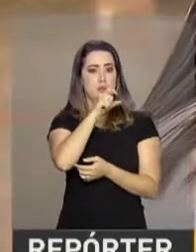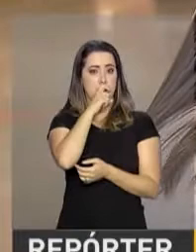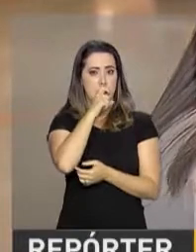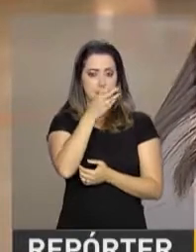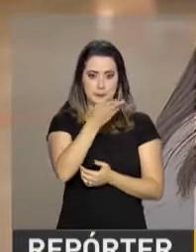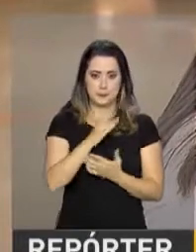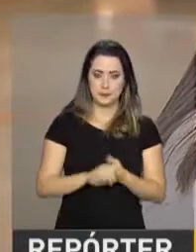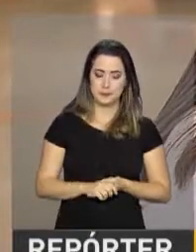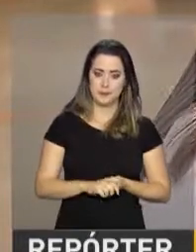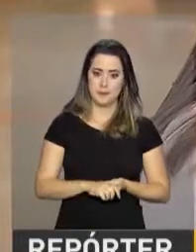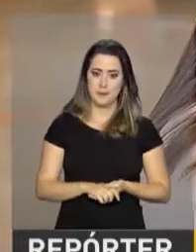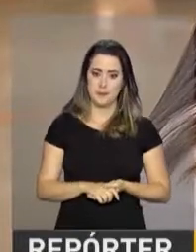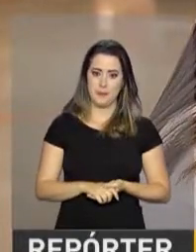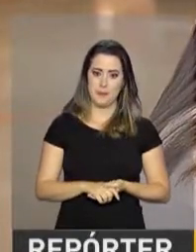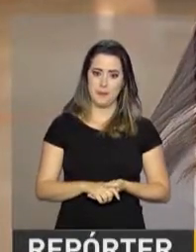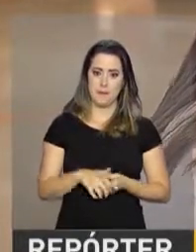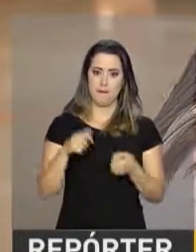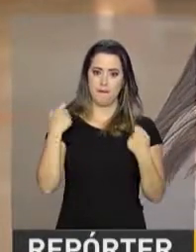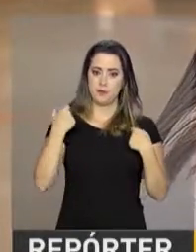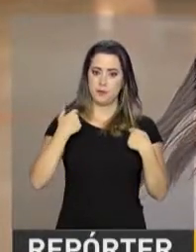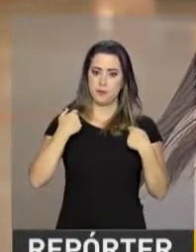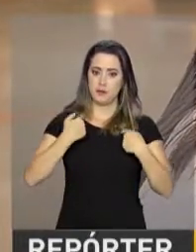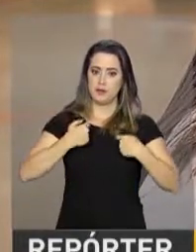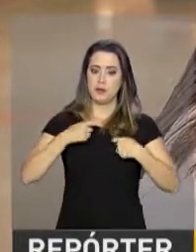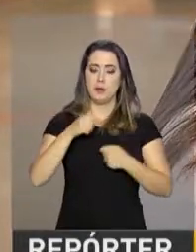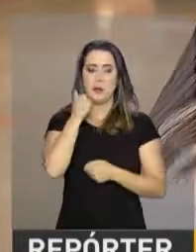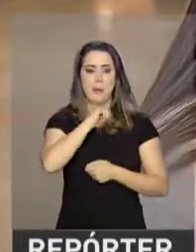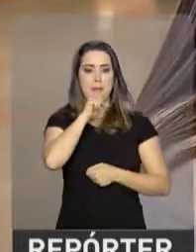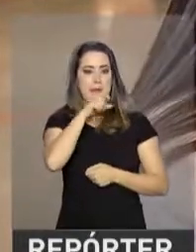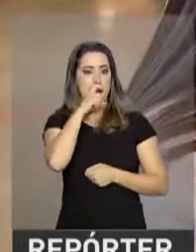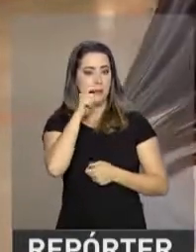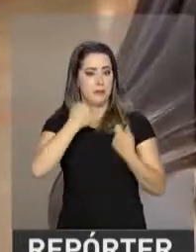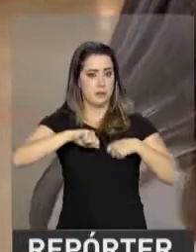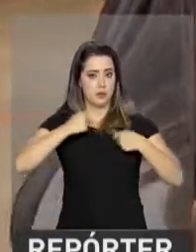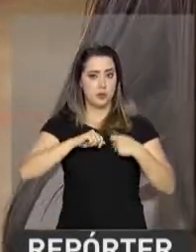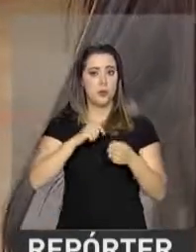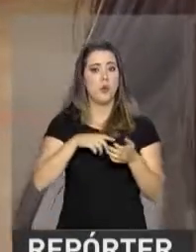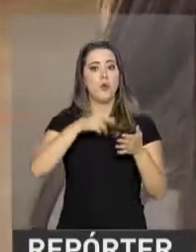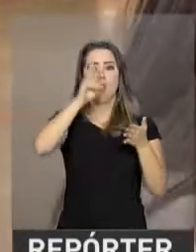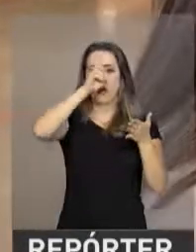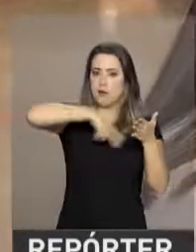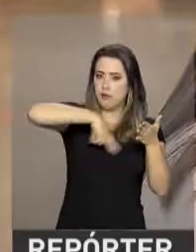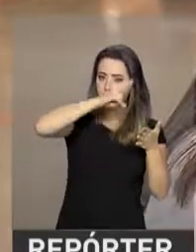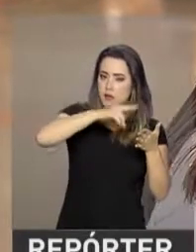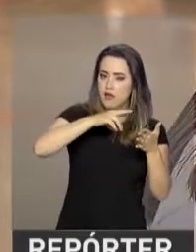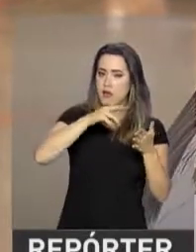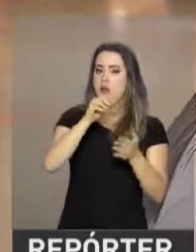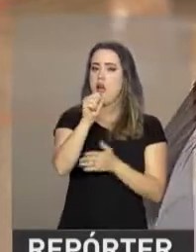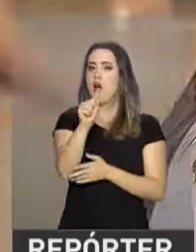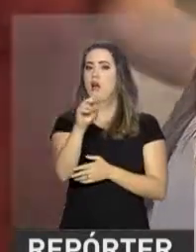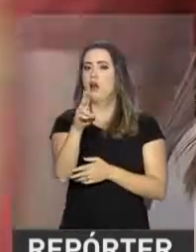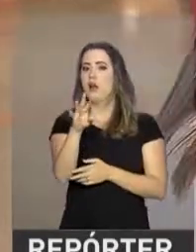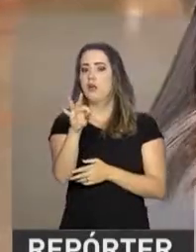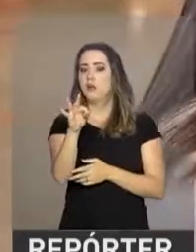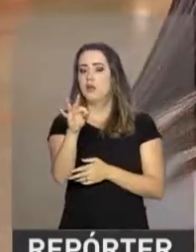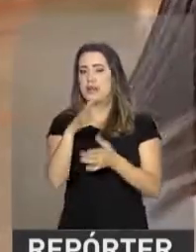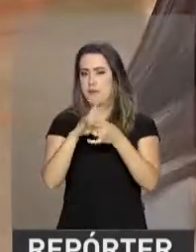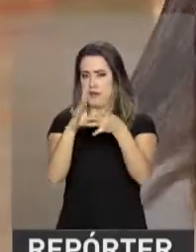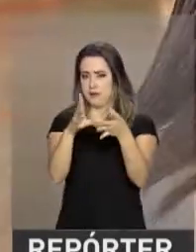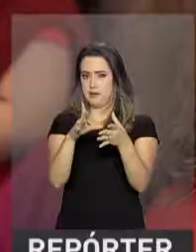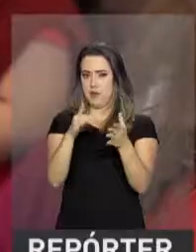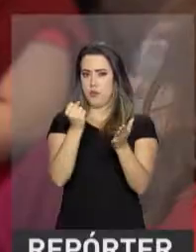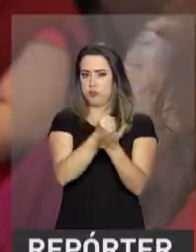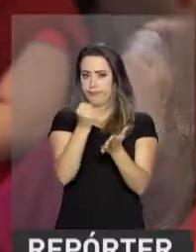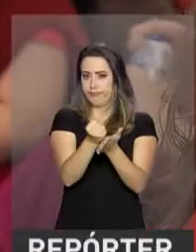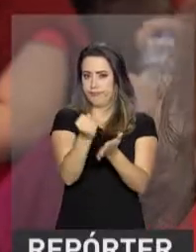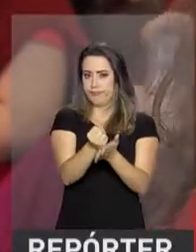não é realizar aquele autorização um cartório e aí foi tudo ok